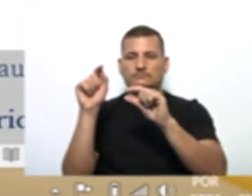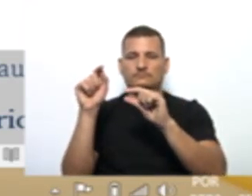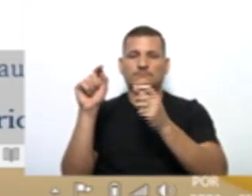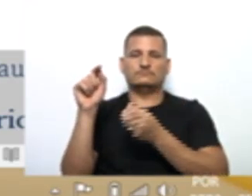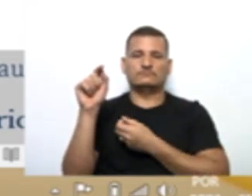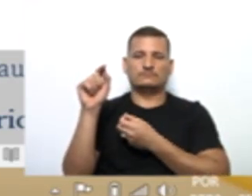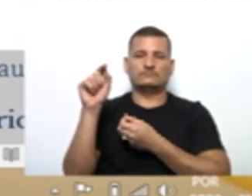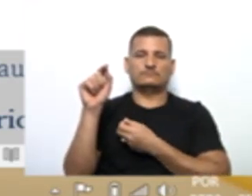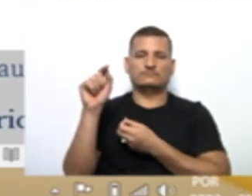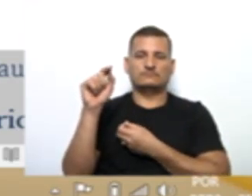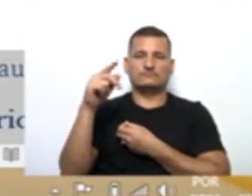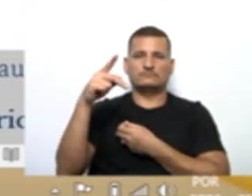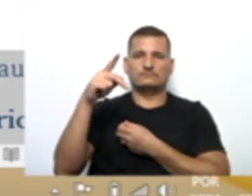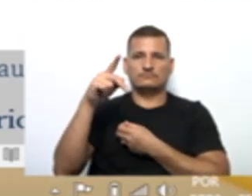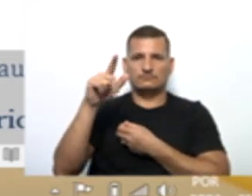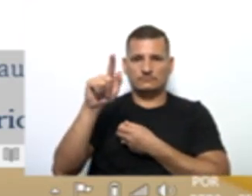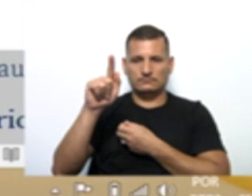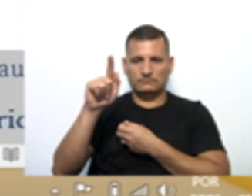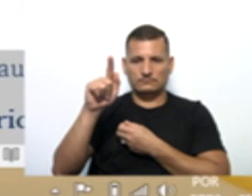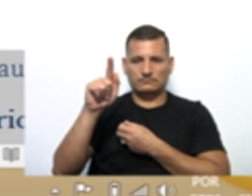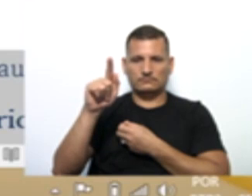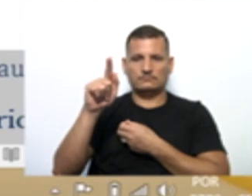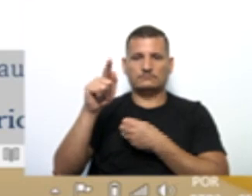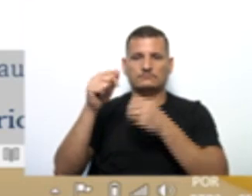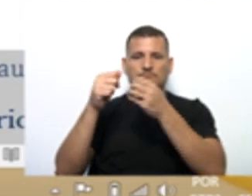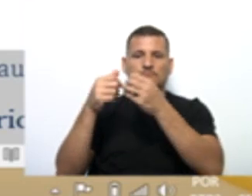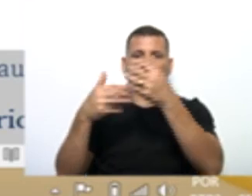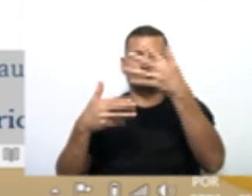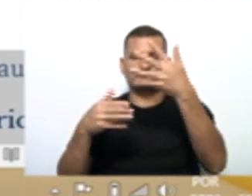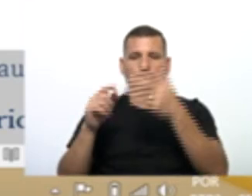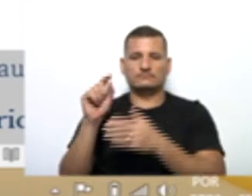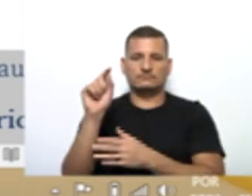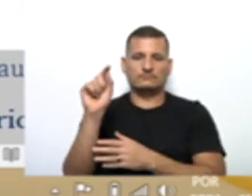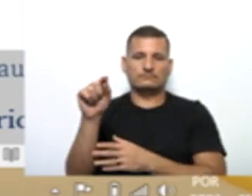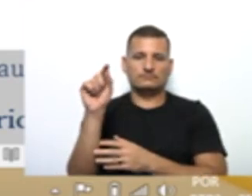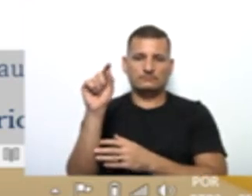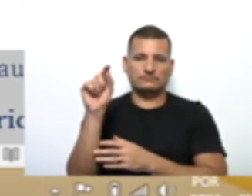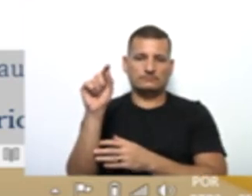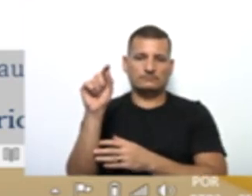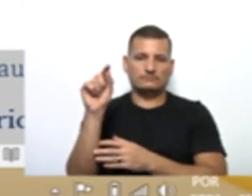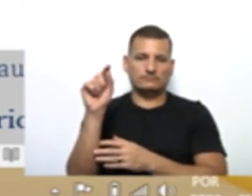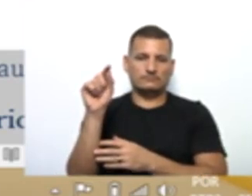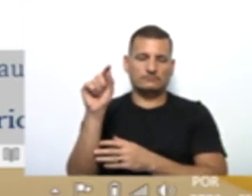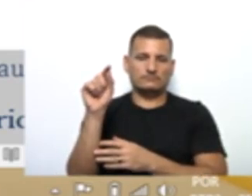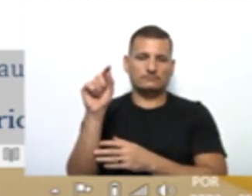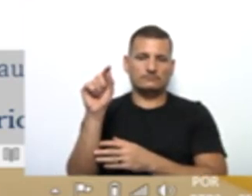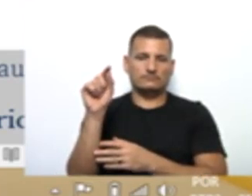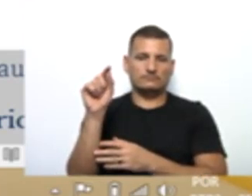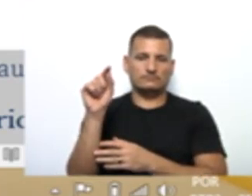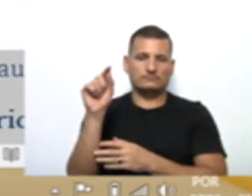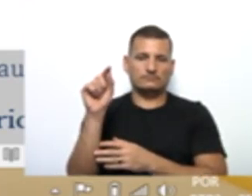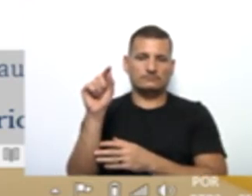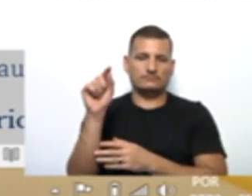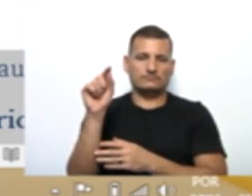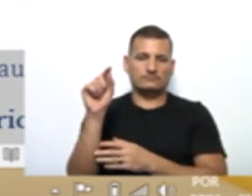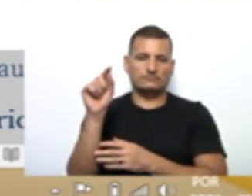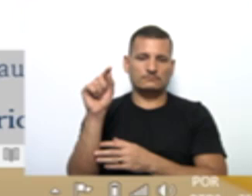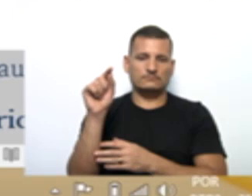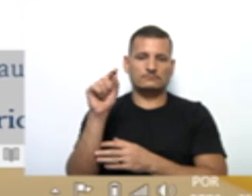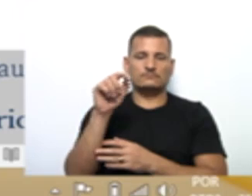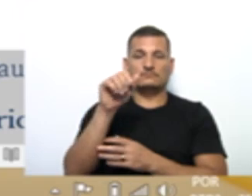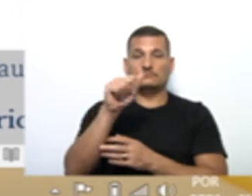número de página. Vai abrir um sumário e você vai pedir para inserir número de página. A